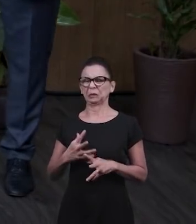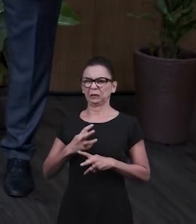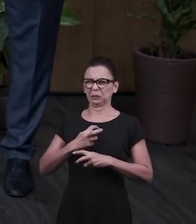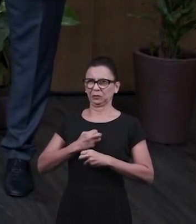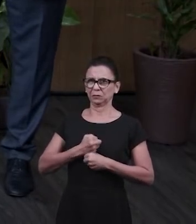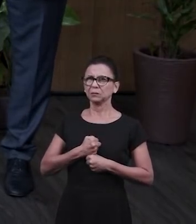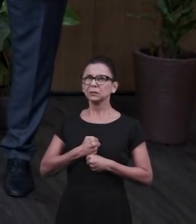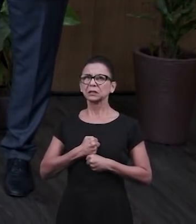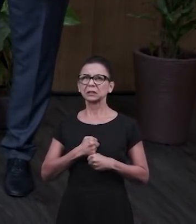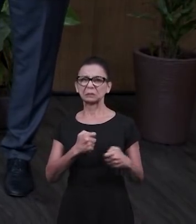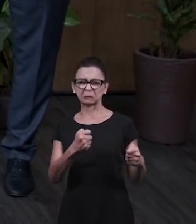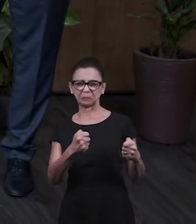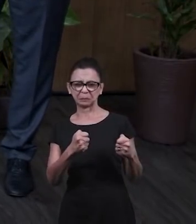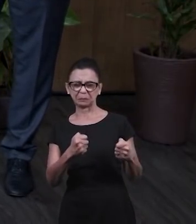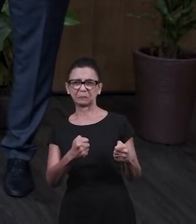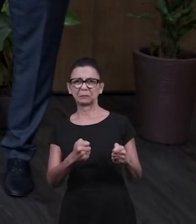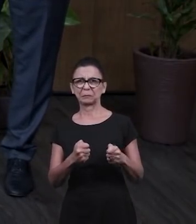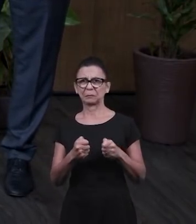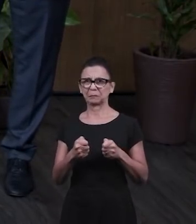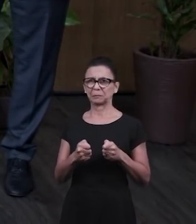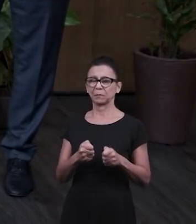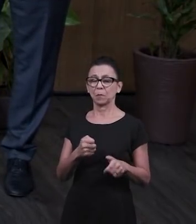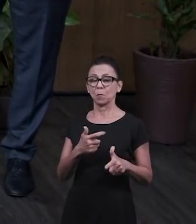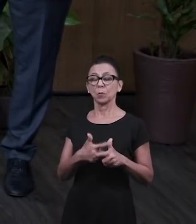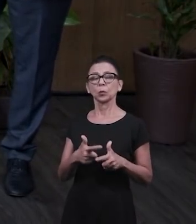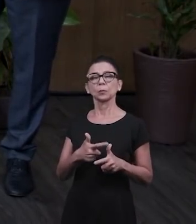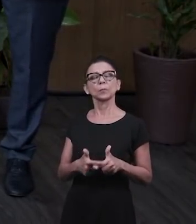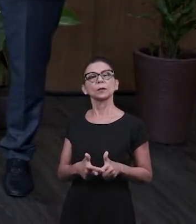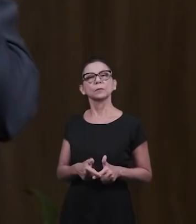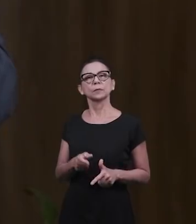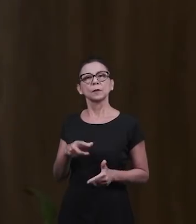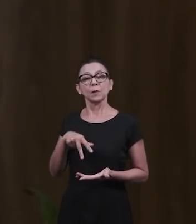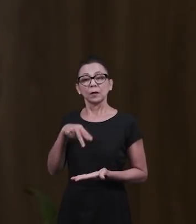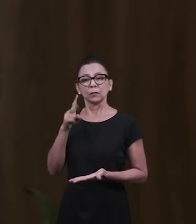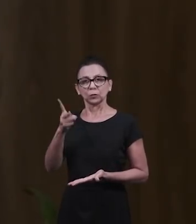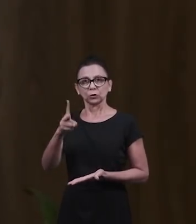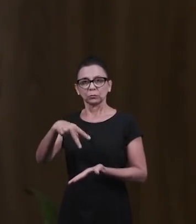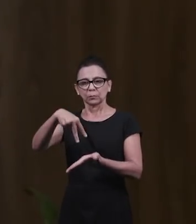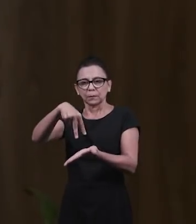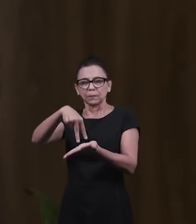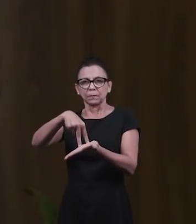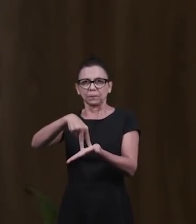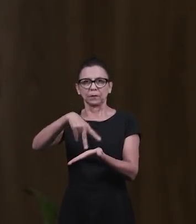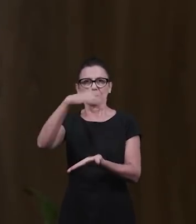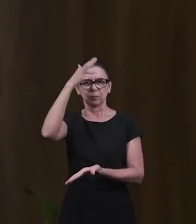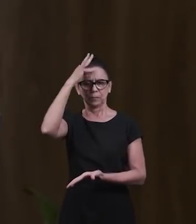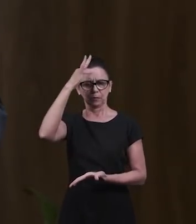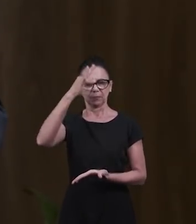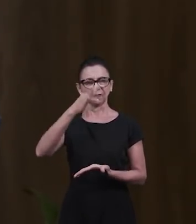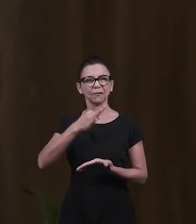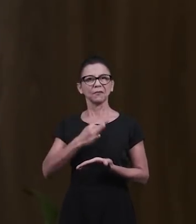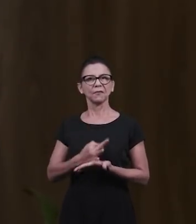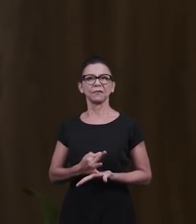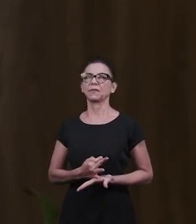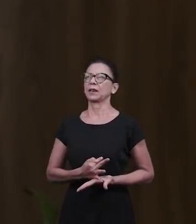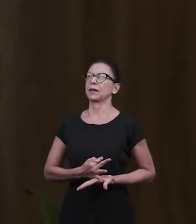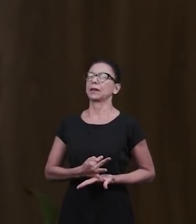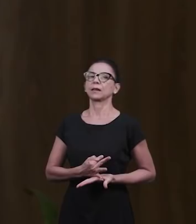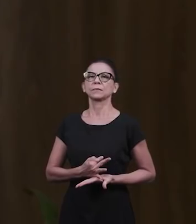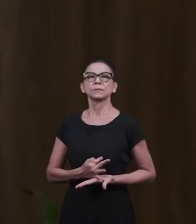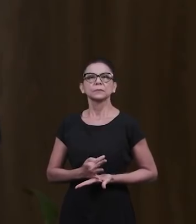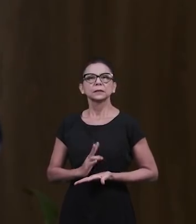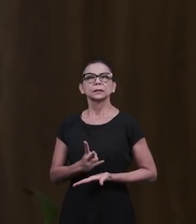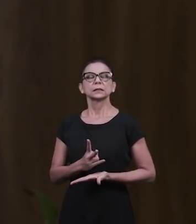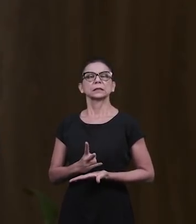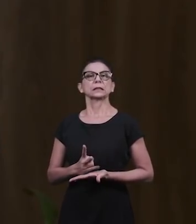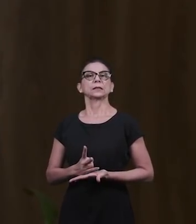perseguições, problemas, tem a fé como? A fé é preservada, sempre fortalecida, e